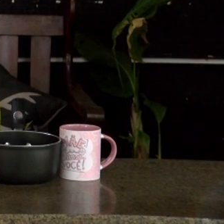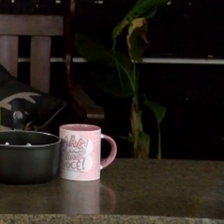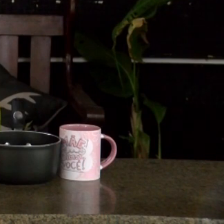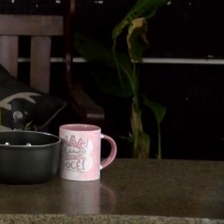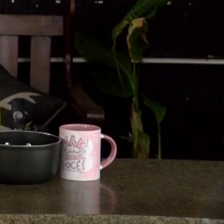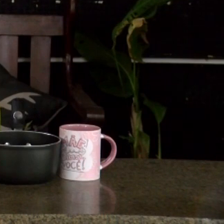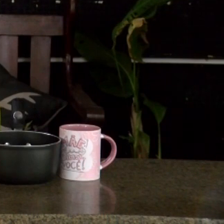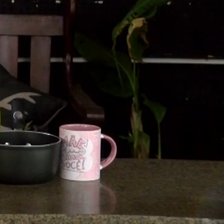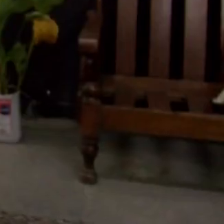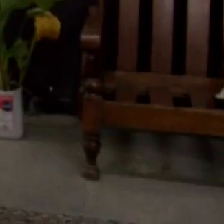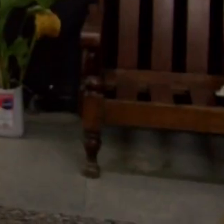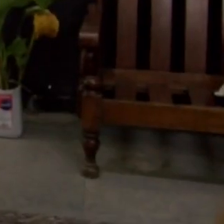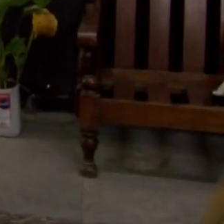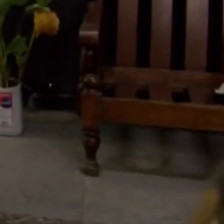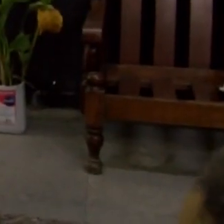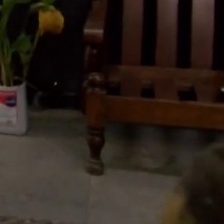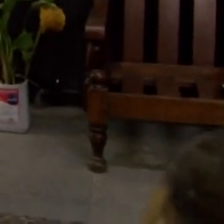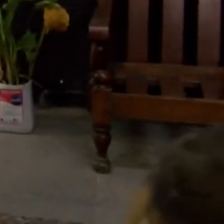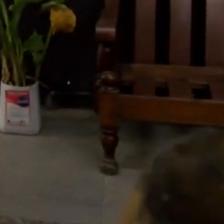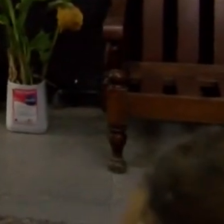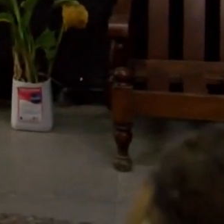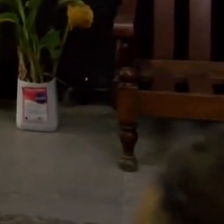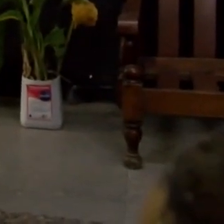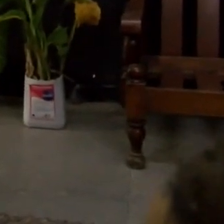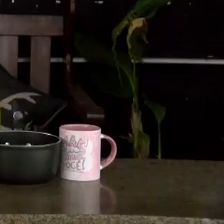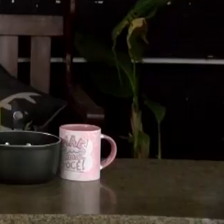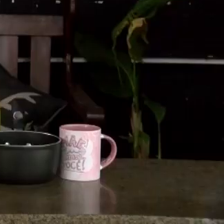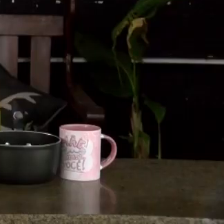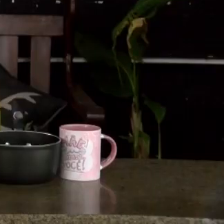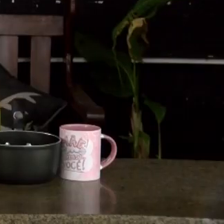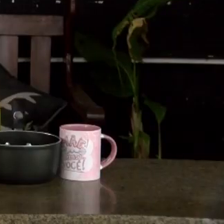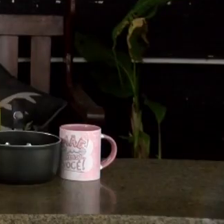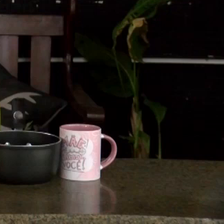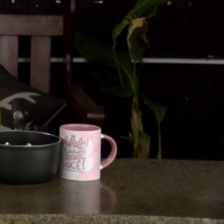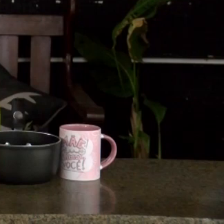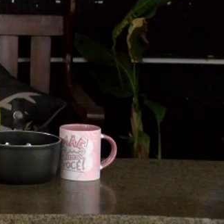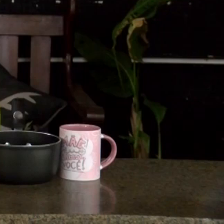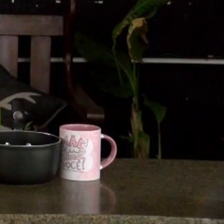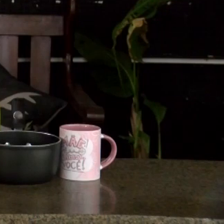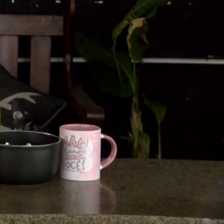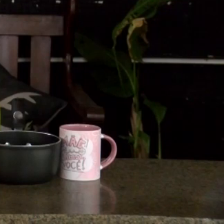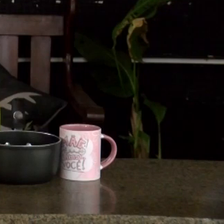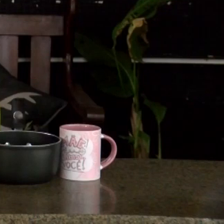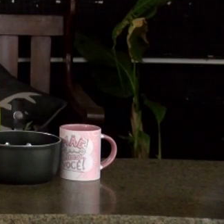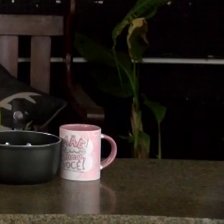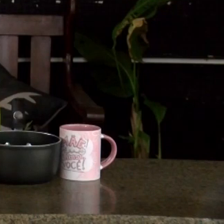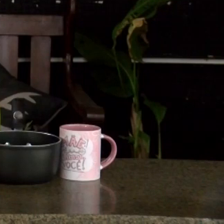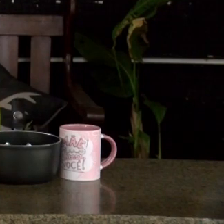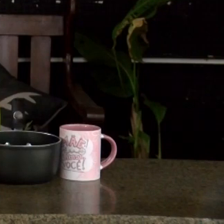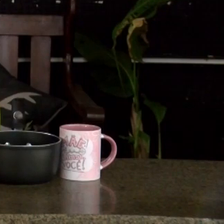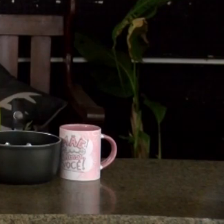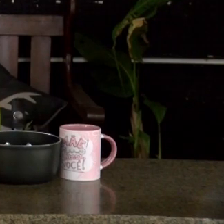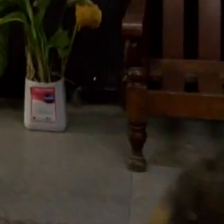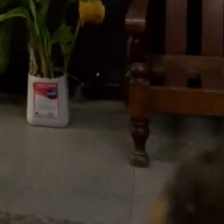frutinha. Minha fruta preferida. Exatamente,